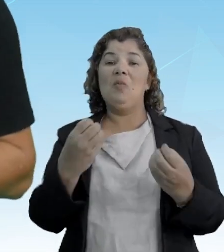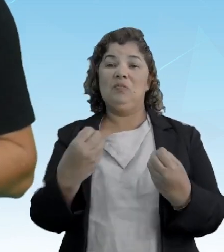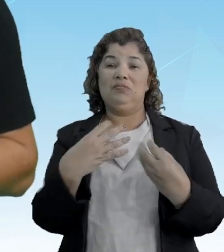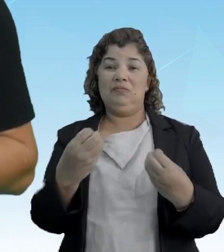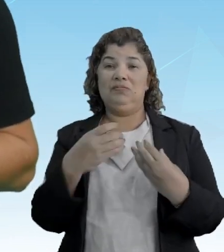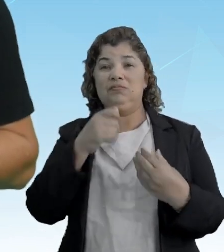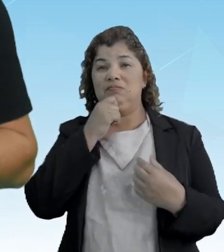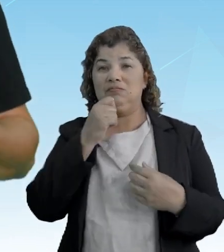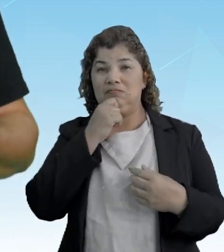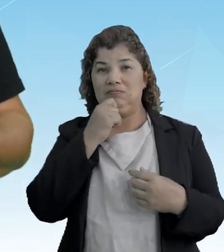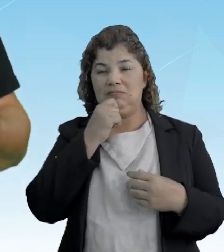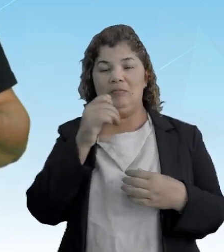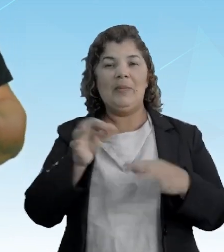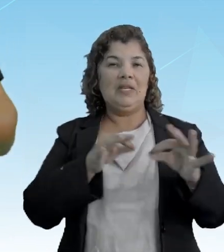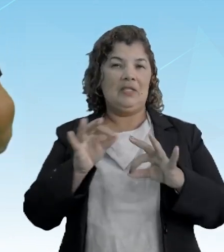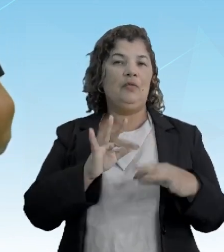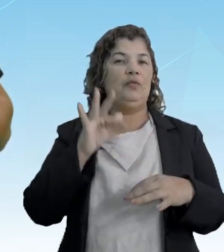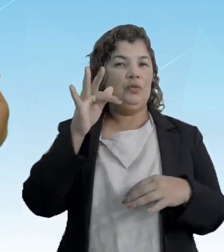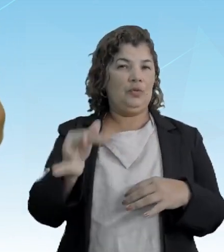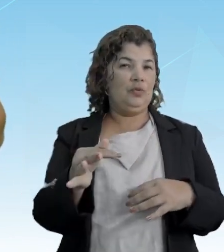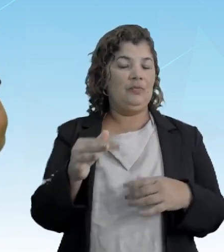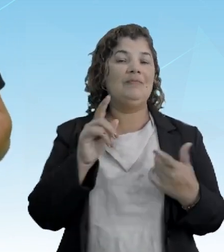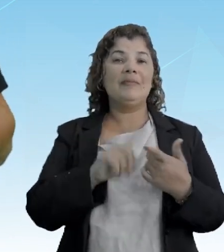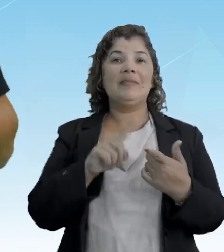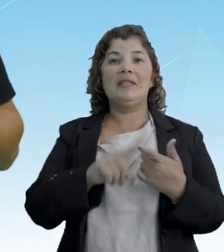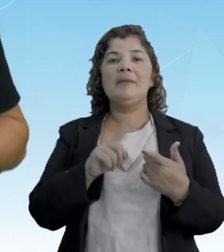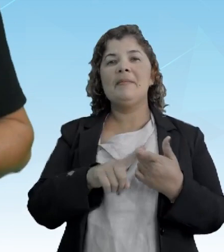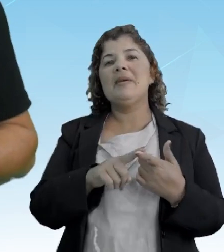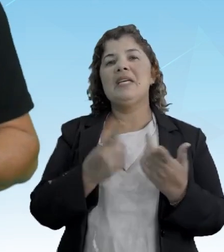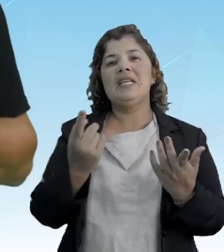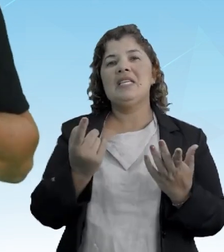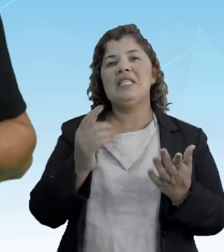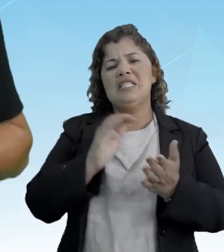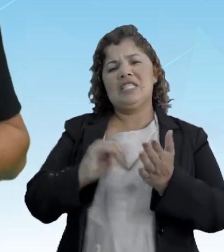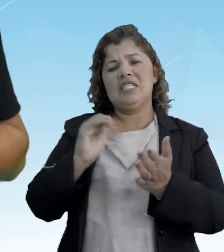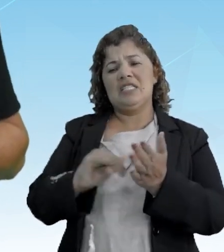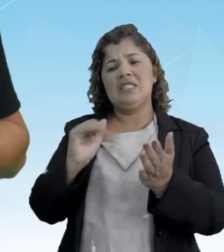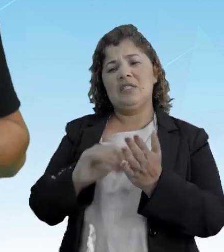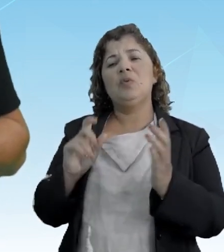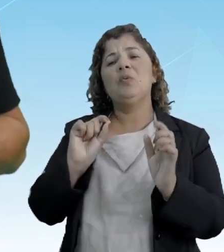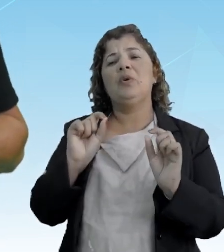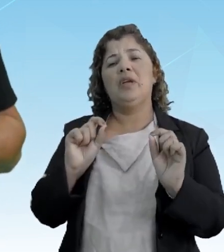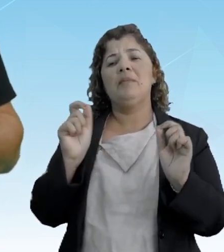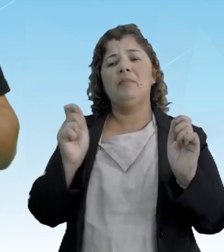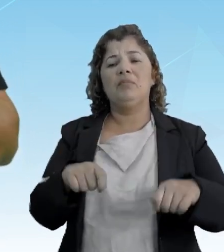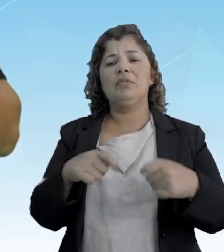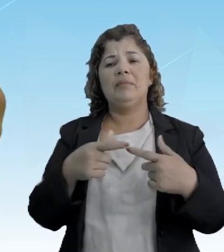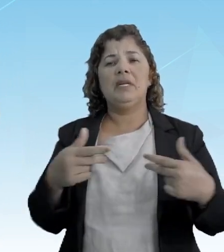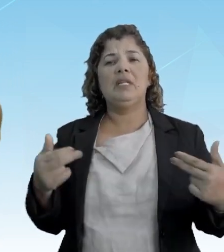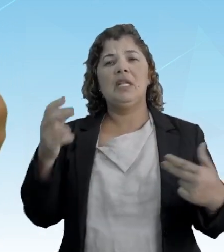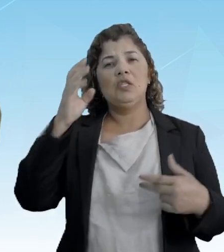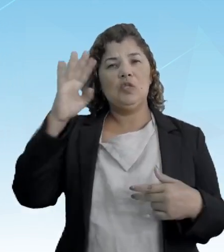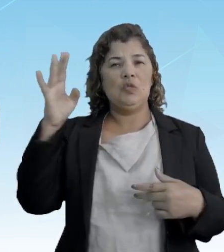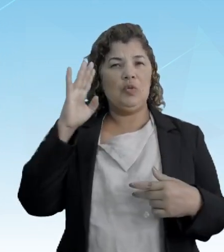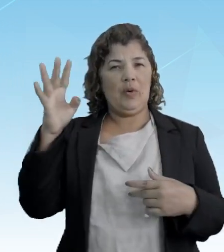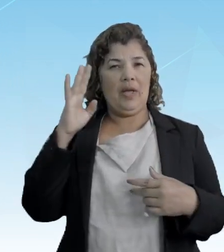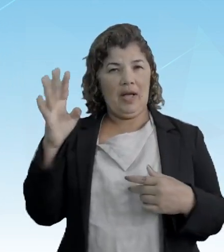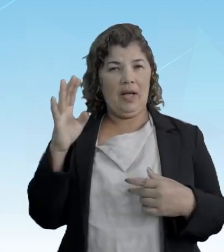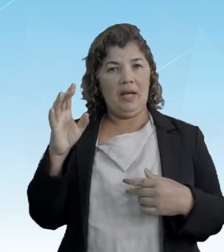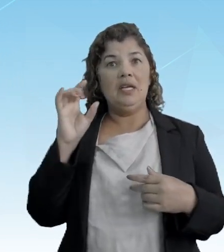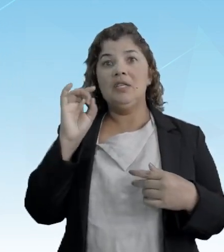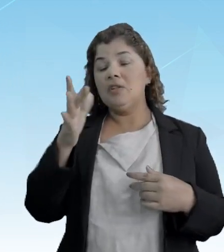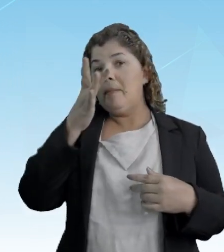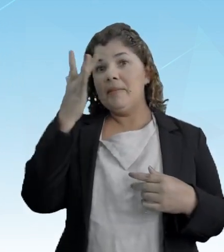futuro. Outra coisa, tiraram de nós as possibilidades de sonhar. Só os grandes sonhadores planejam o